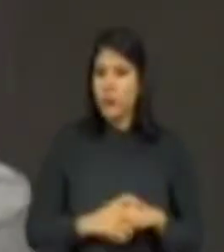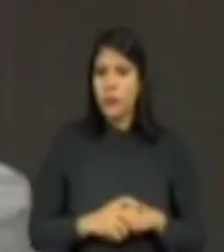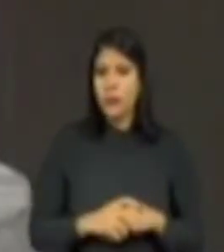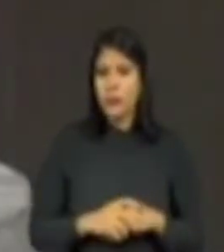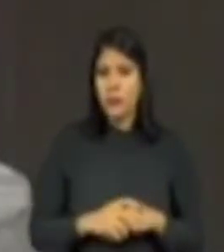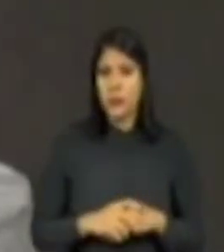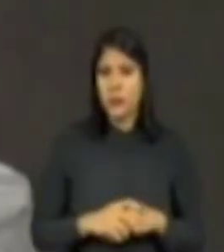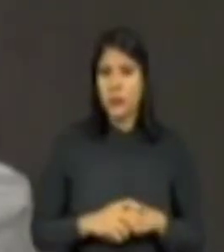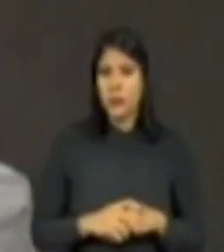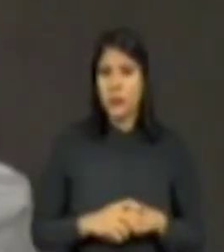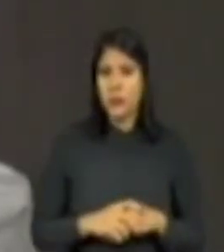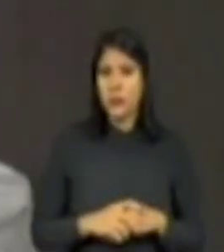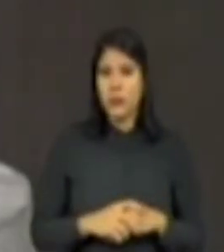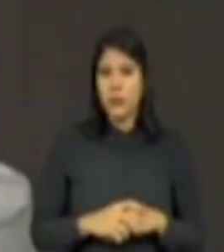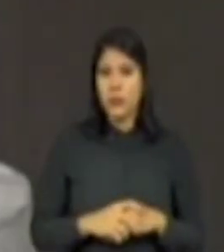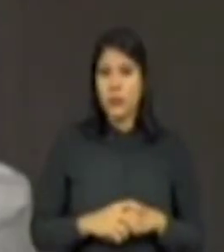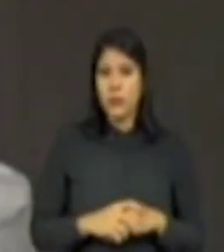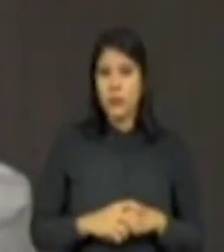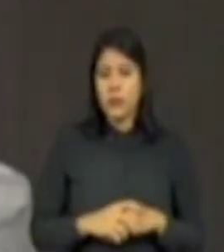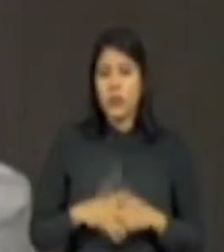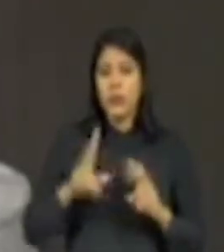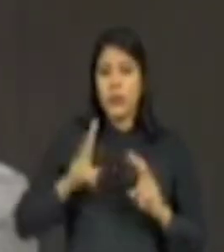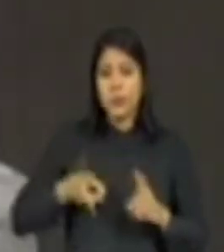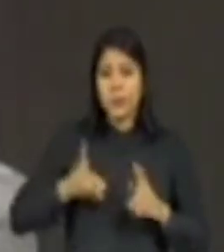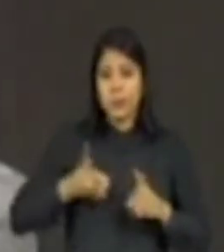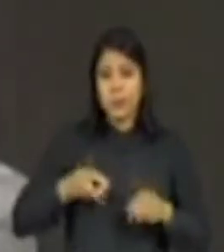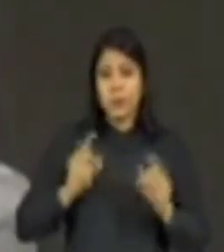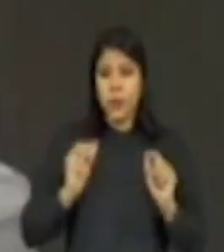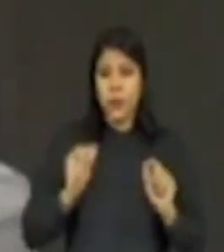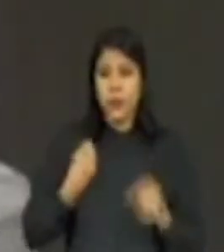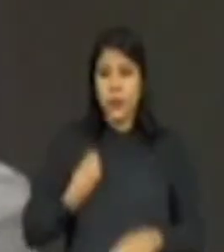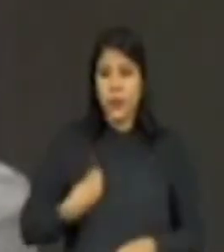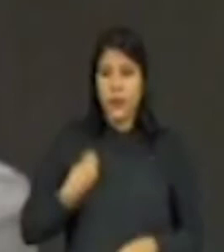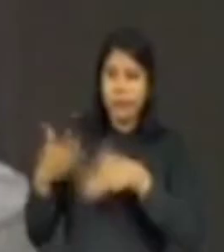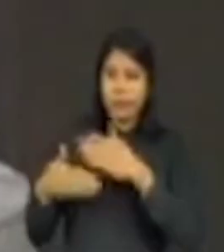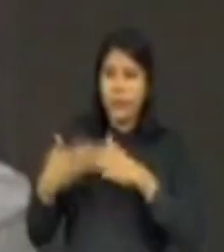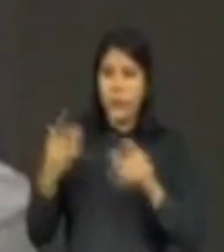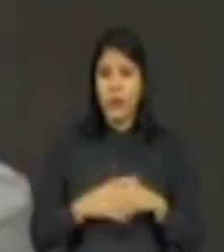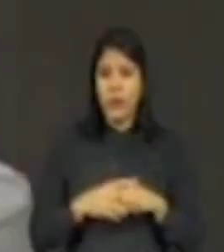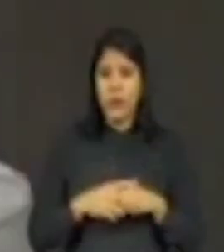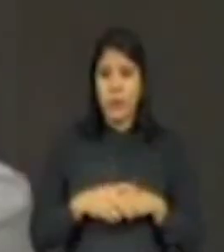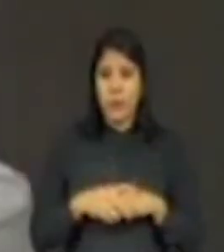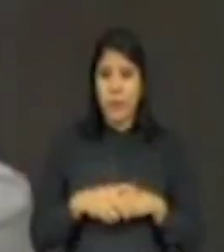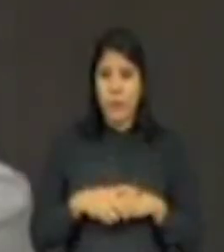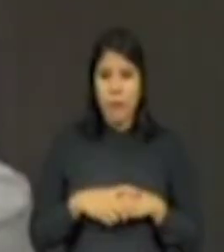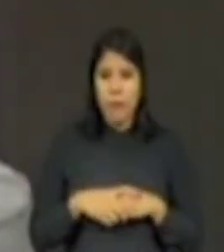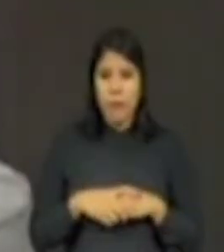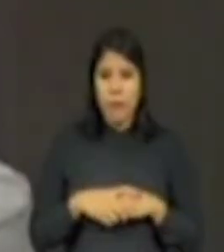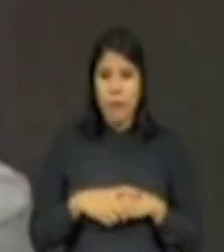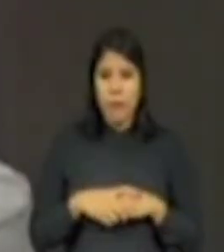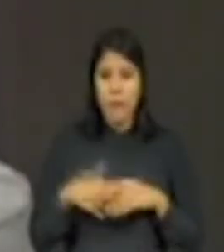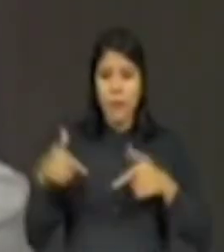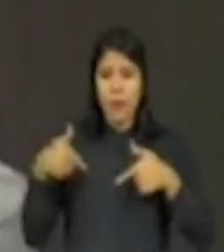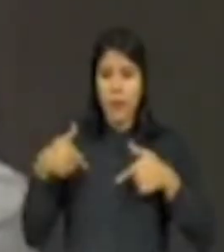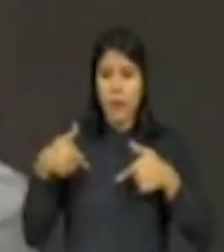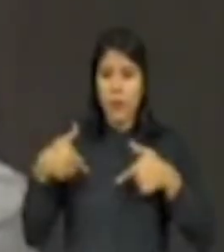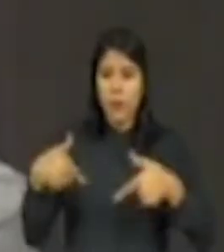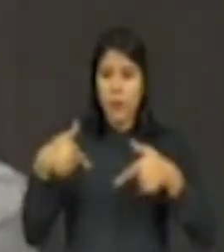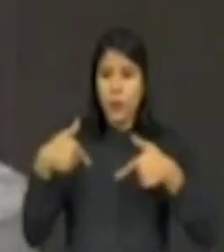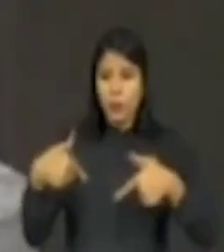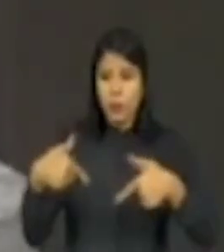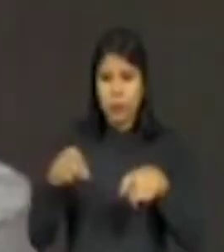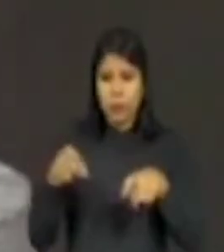quebraram como ela e ao contrário se mantiveram a vida inteira como a lutadora